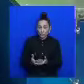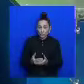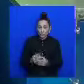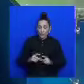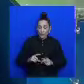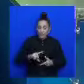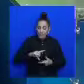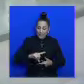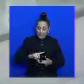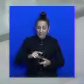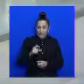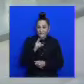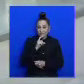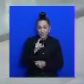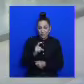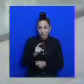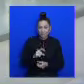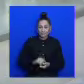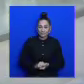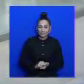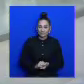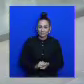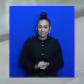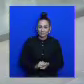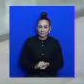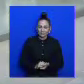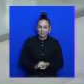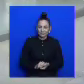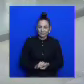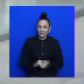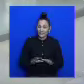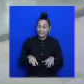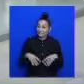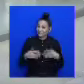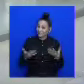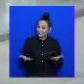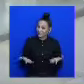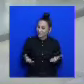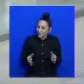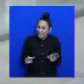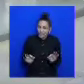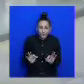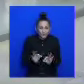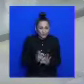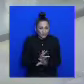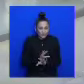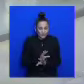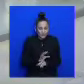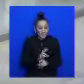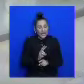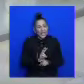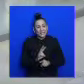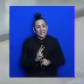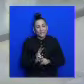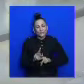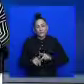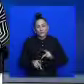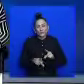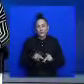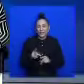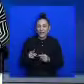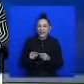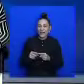placar verde. Muito bem, então já estamos com tudo certo. Nossas auditoras